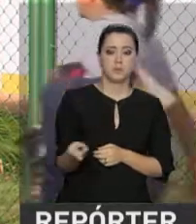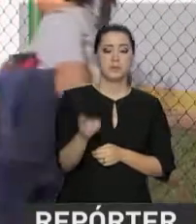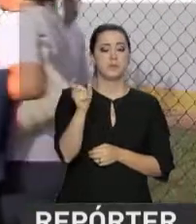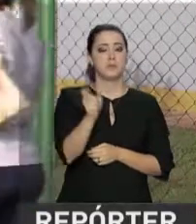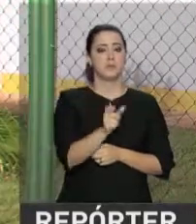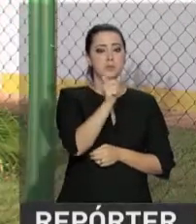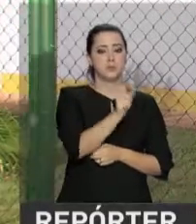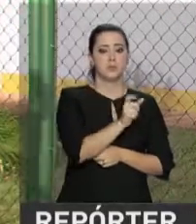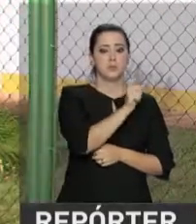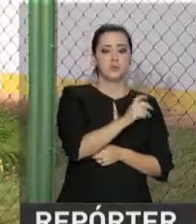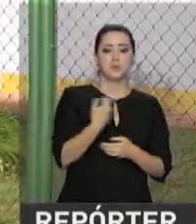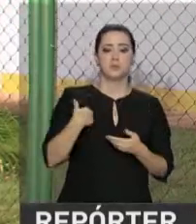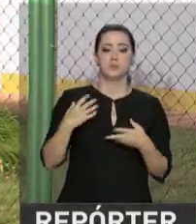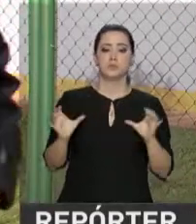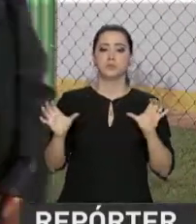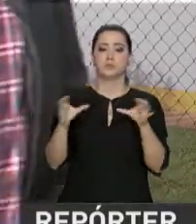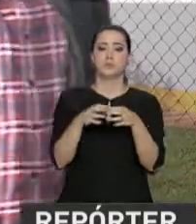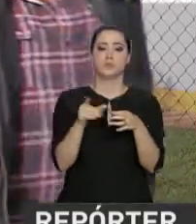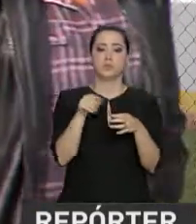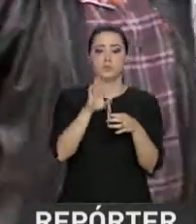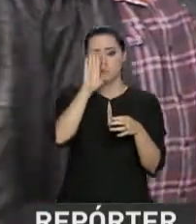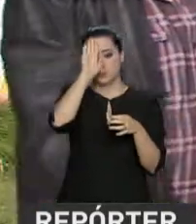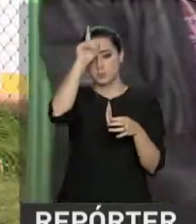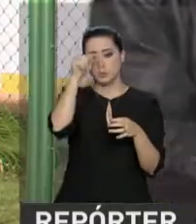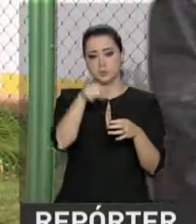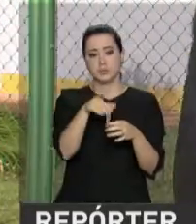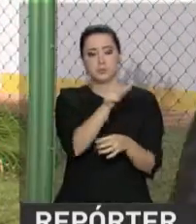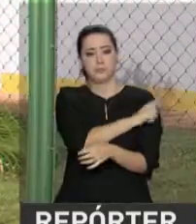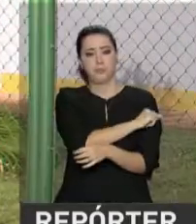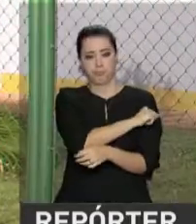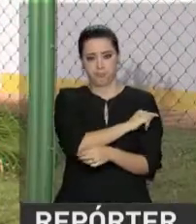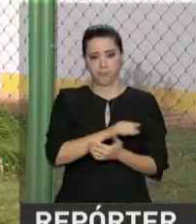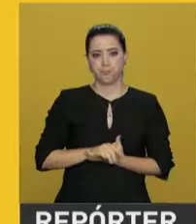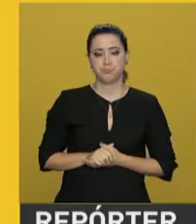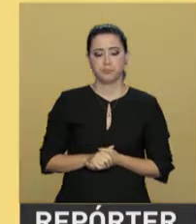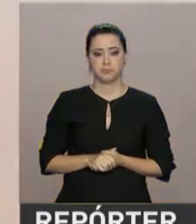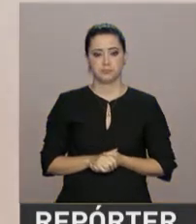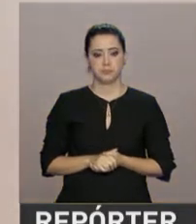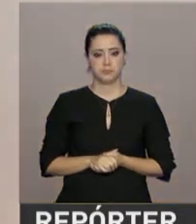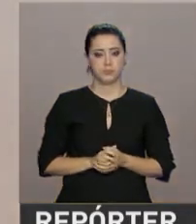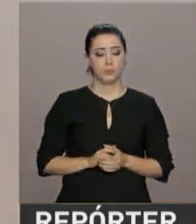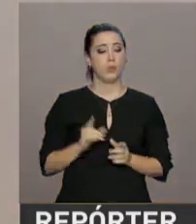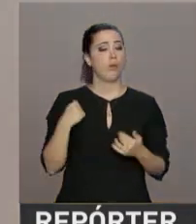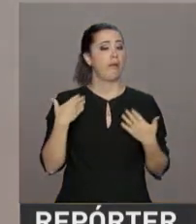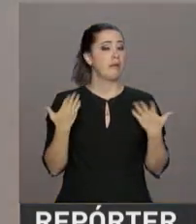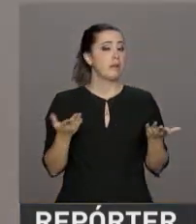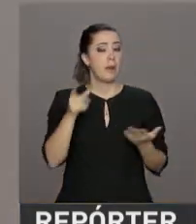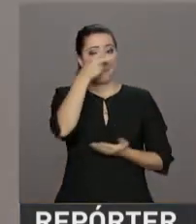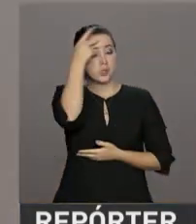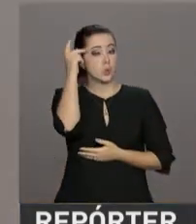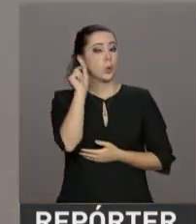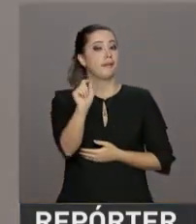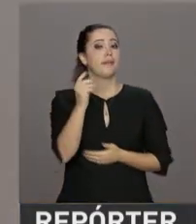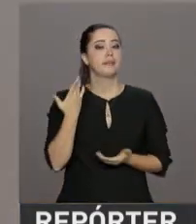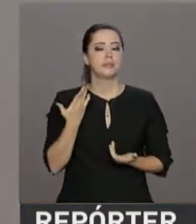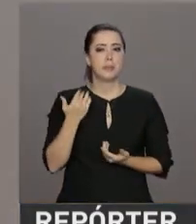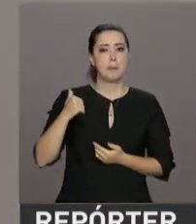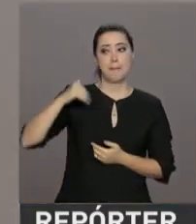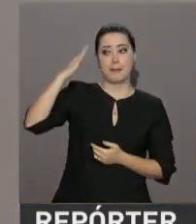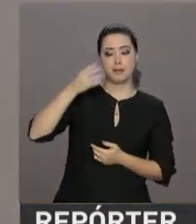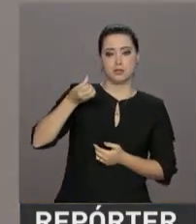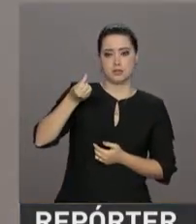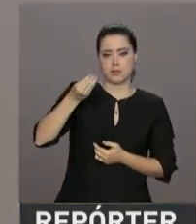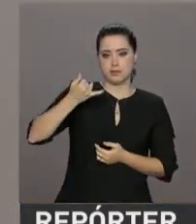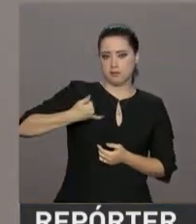pessoas fazem parte do grupo prioritário para receber a vacina fazem parte do público alvo pessoas acima de